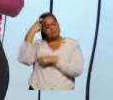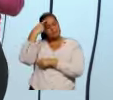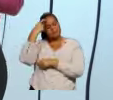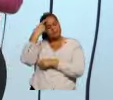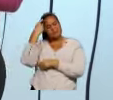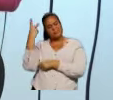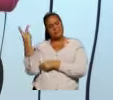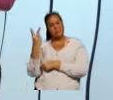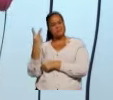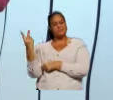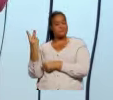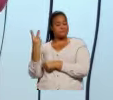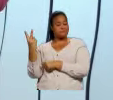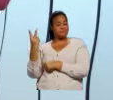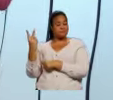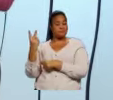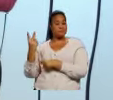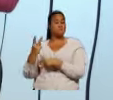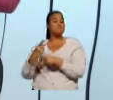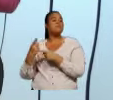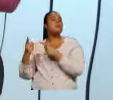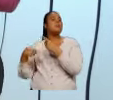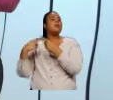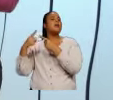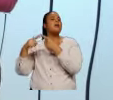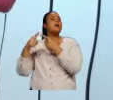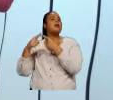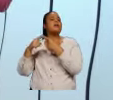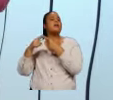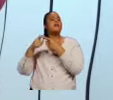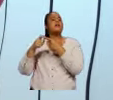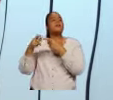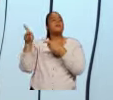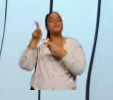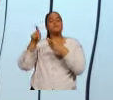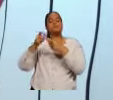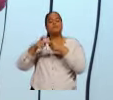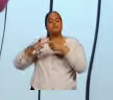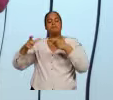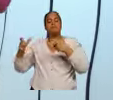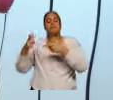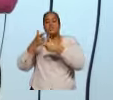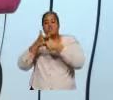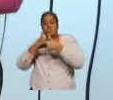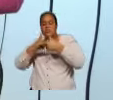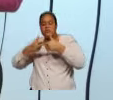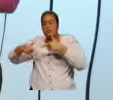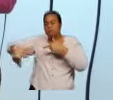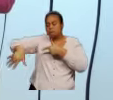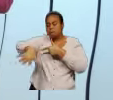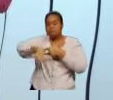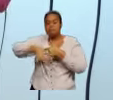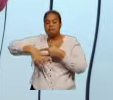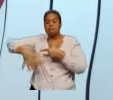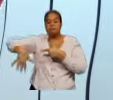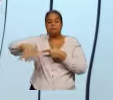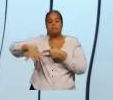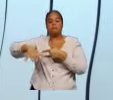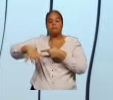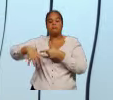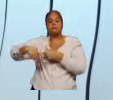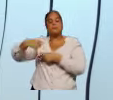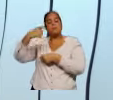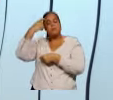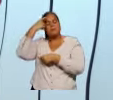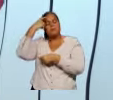pensar dois fatores a população total dividida pela área ou seja a